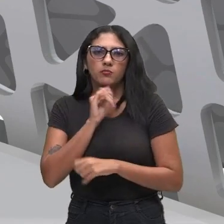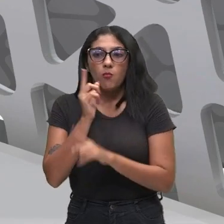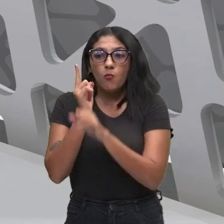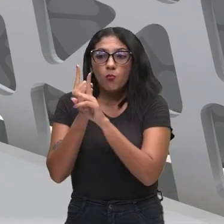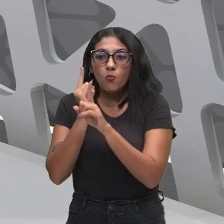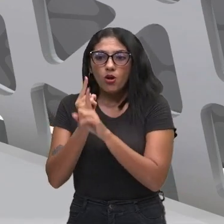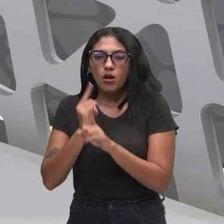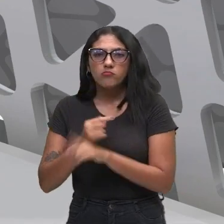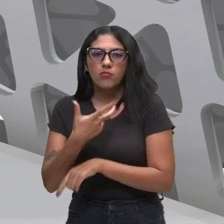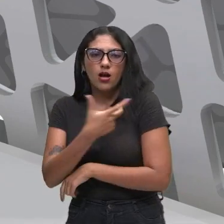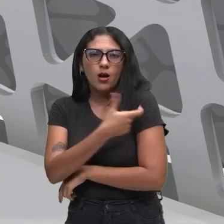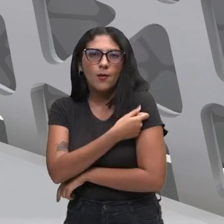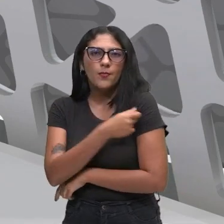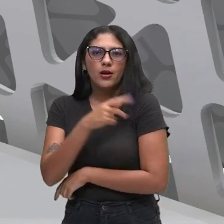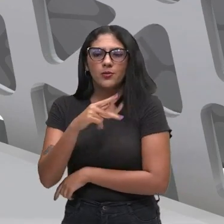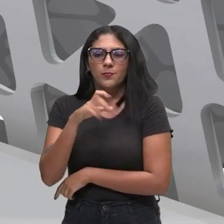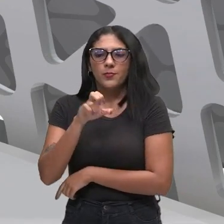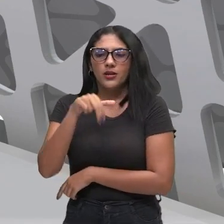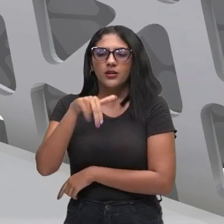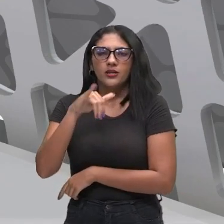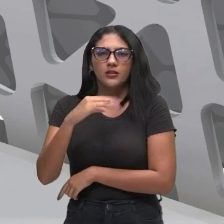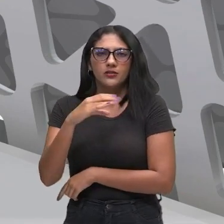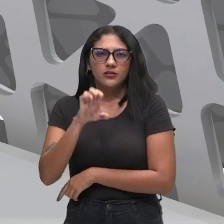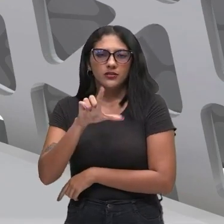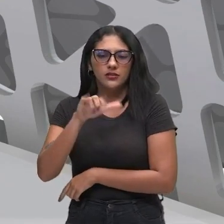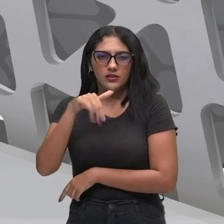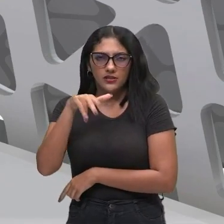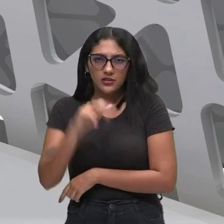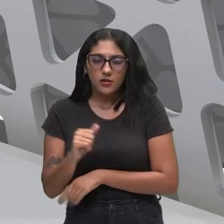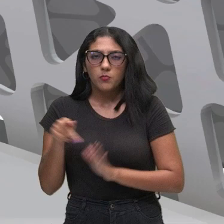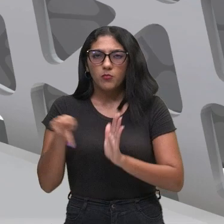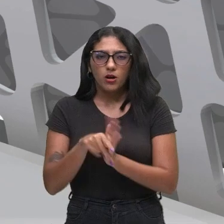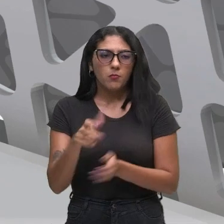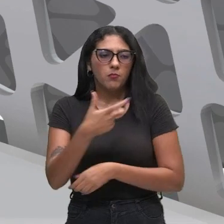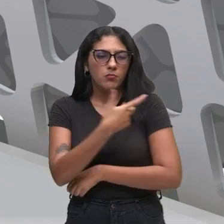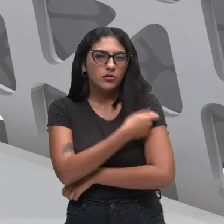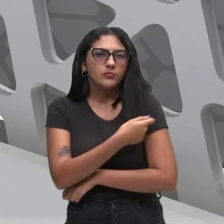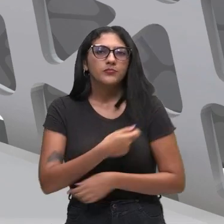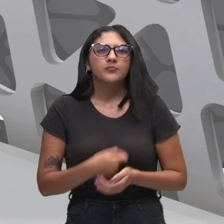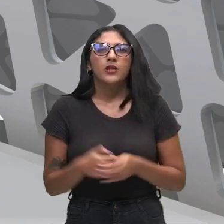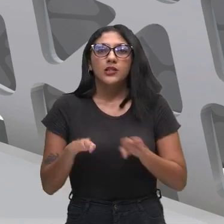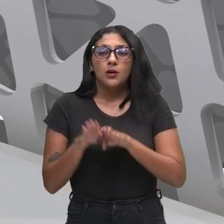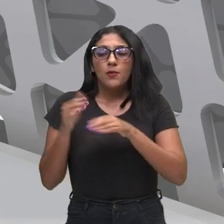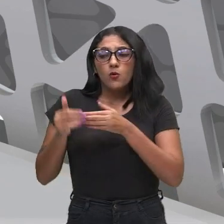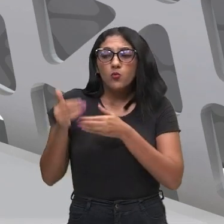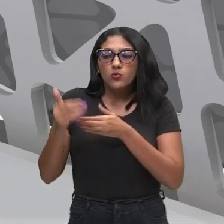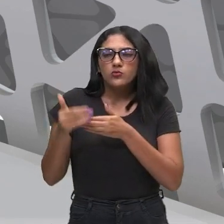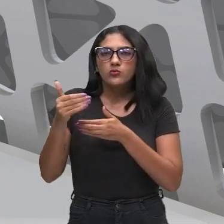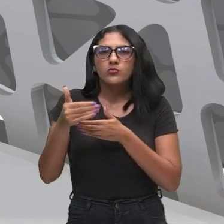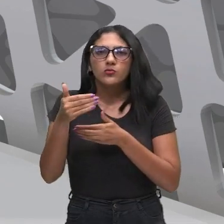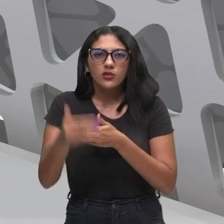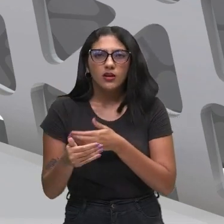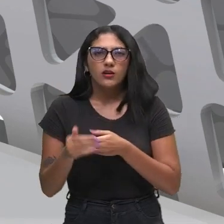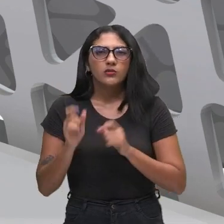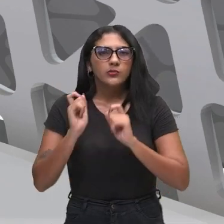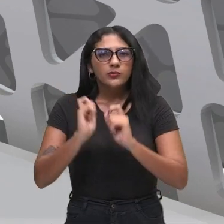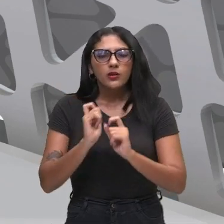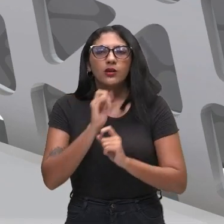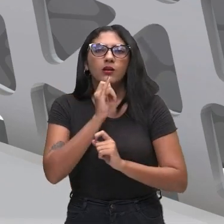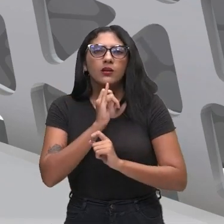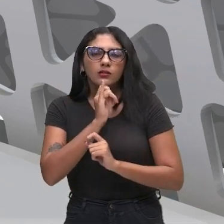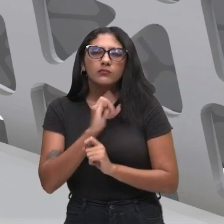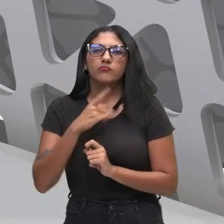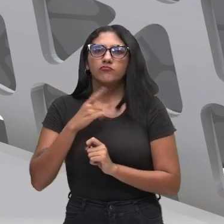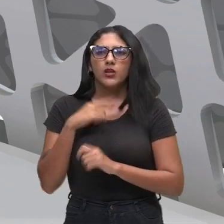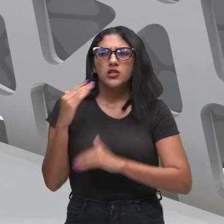da penicilina e de algumas outras vacinas também, né? A continuidade também da questão, por exemplo, o desenvolvimento